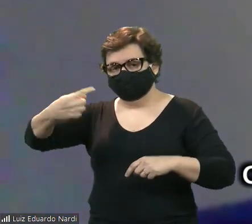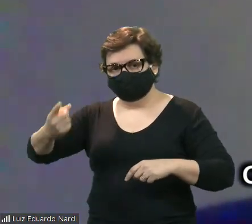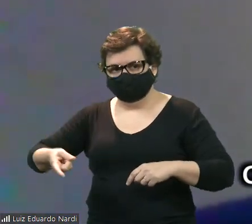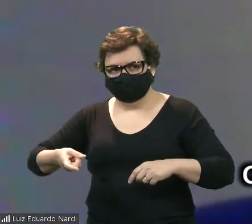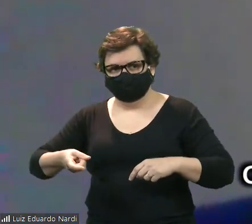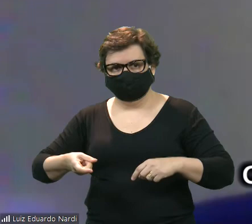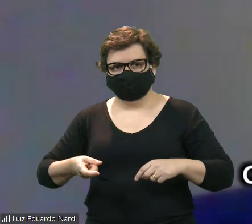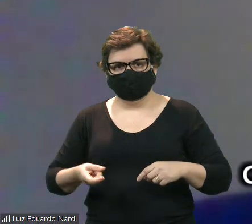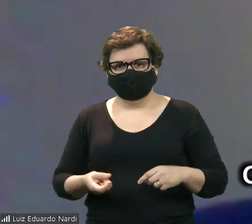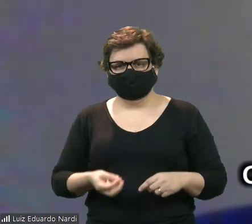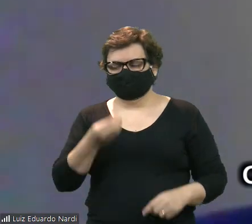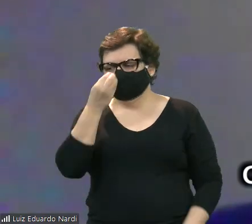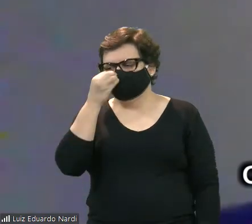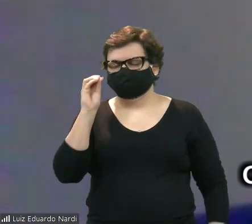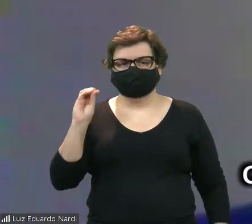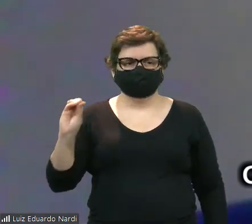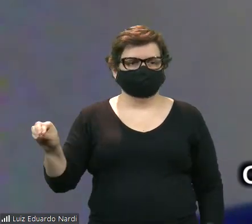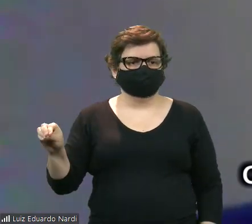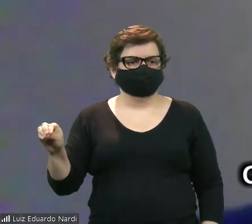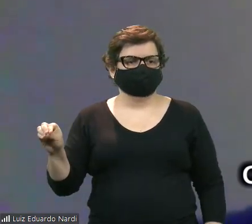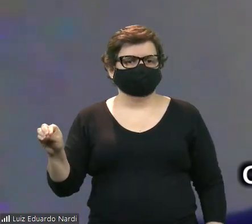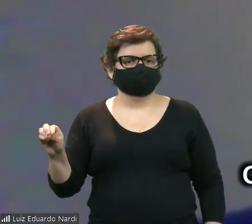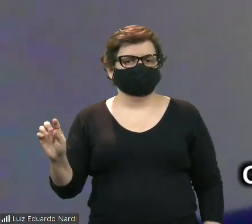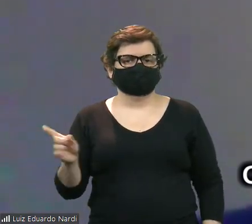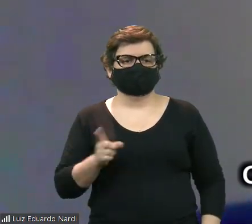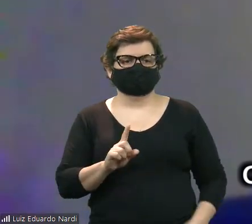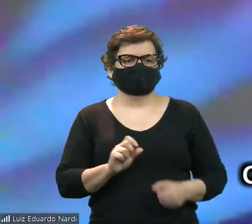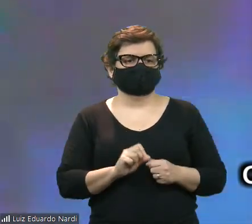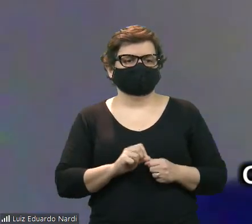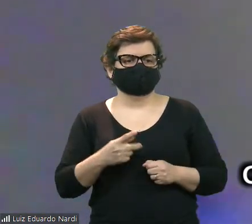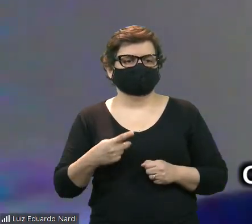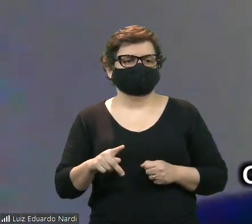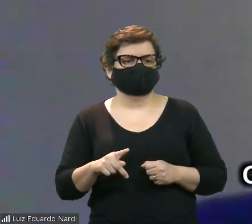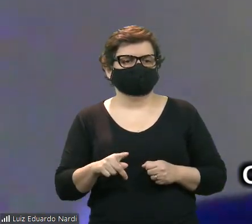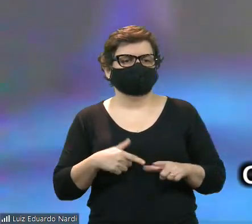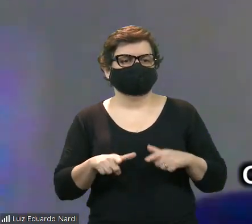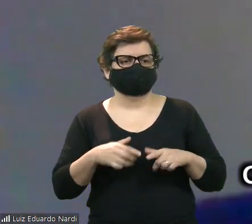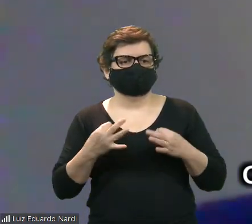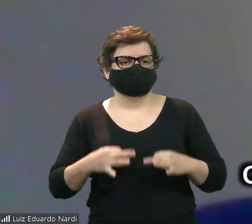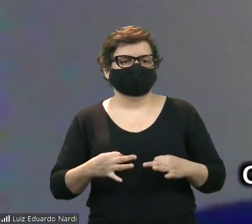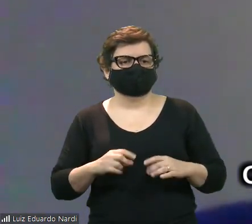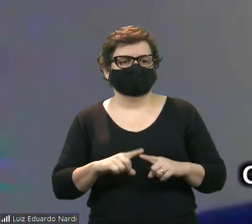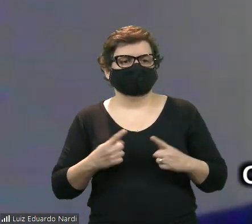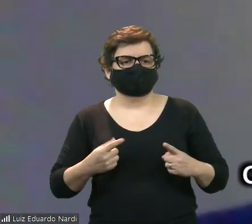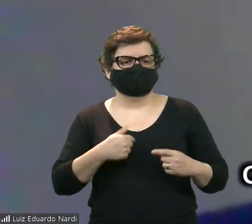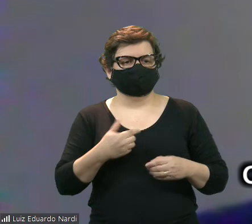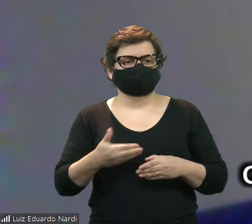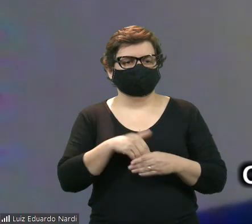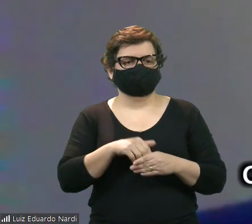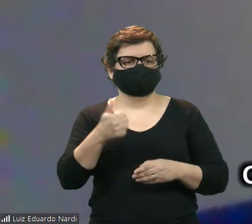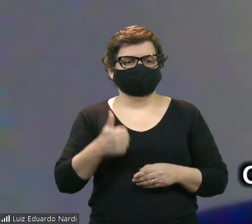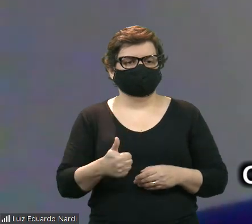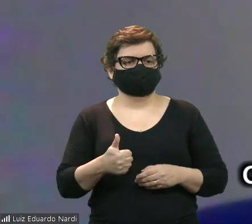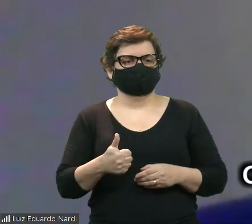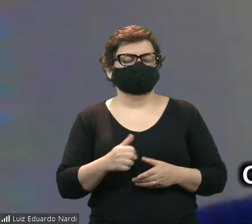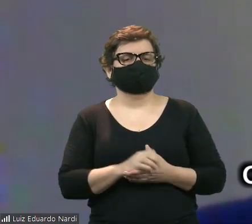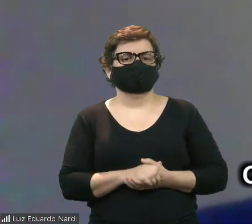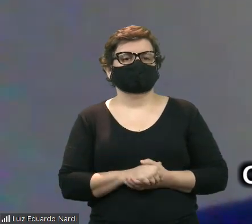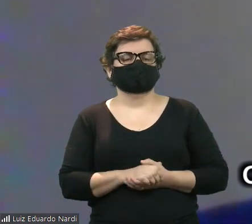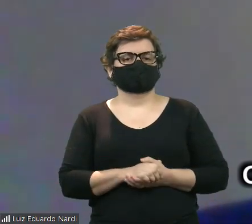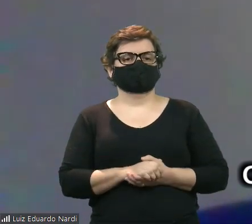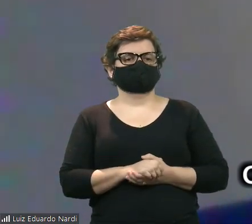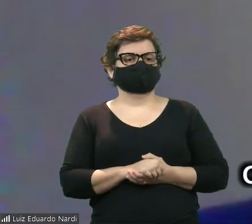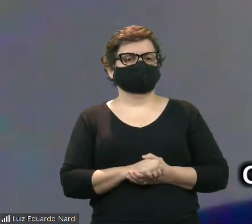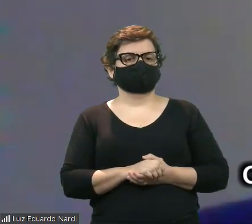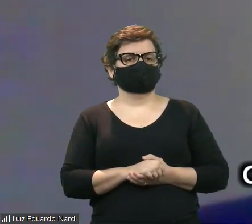praticamente deixam de cumprir o seu papel. Mas eu voto favorável, reitero o meu voto, e